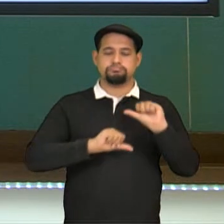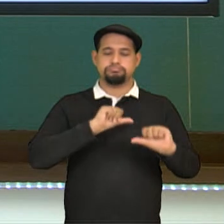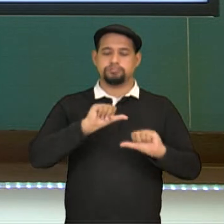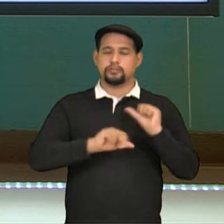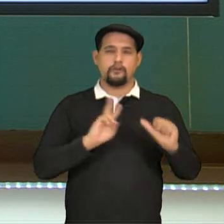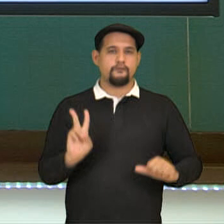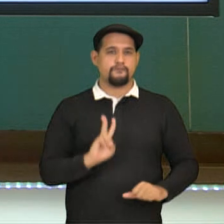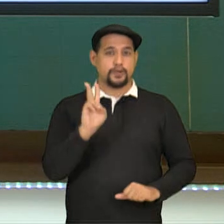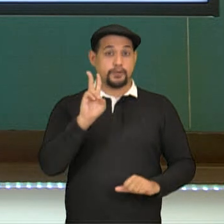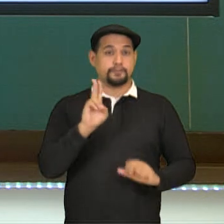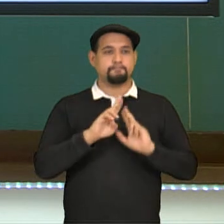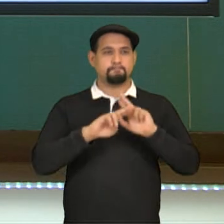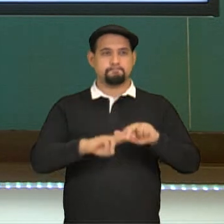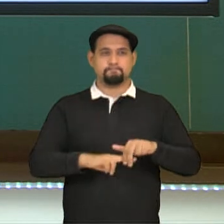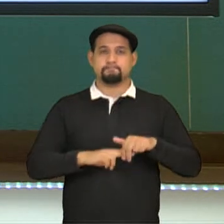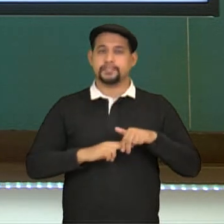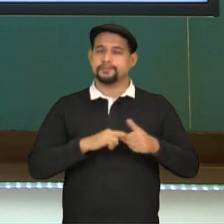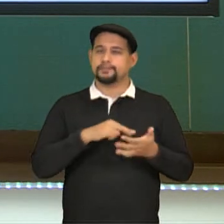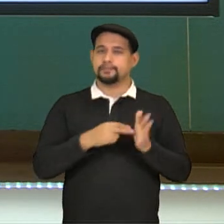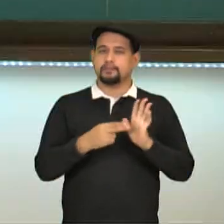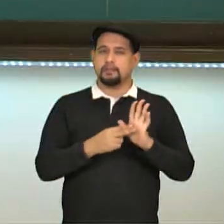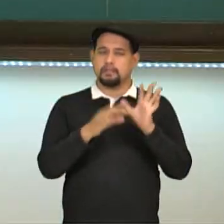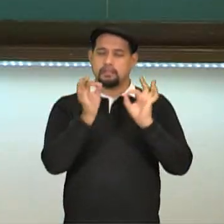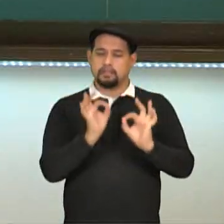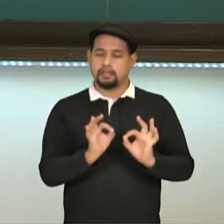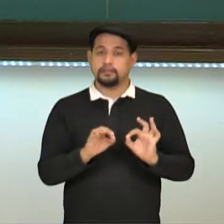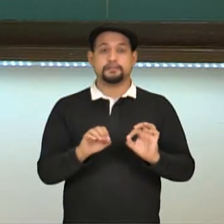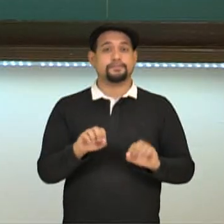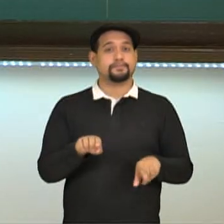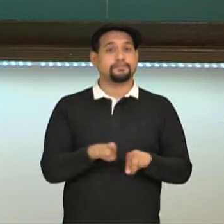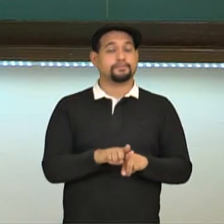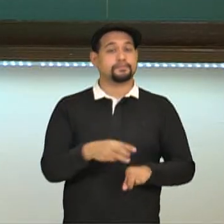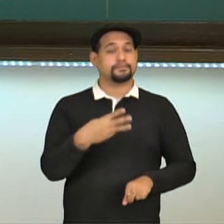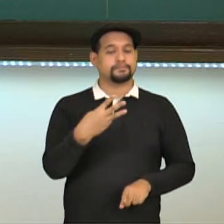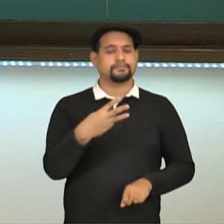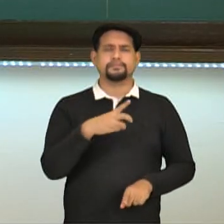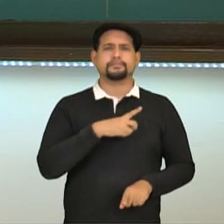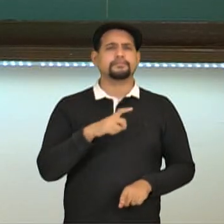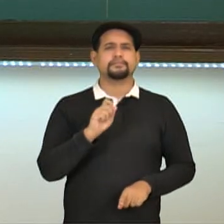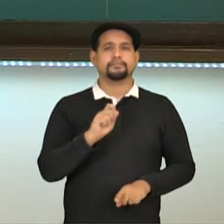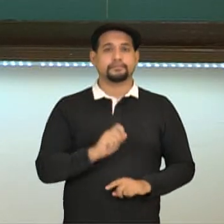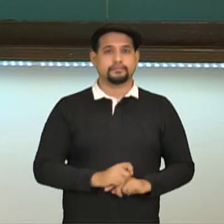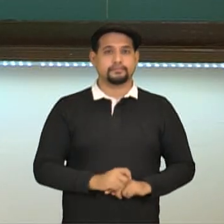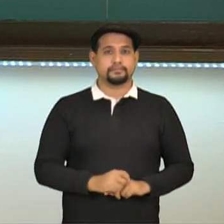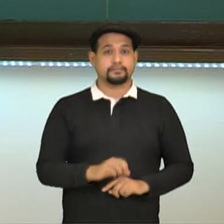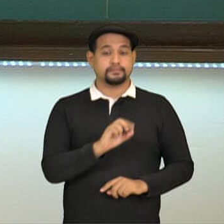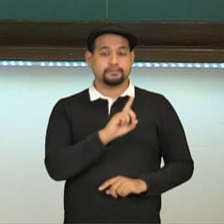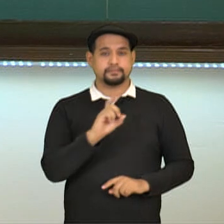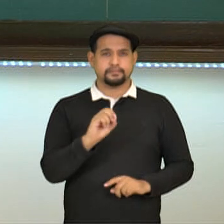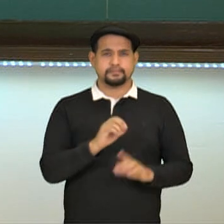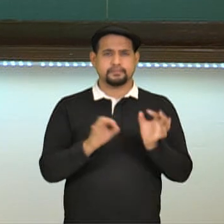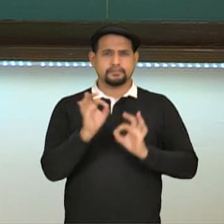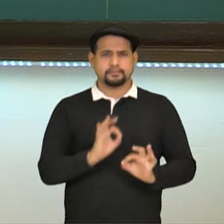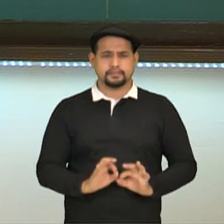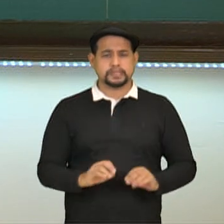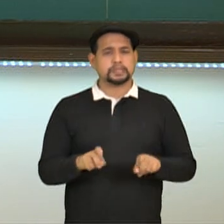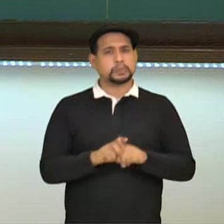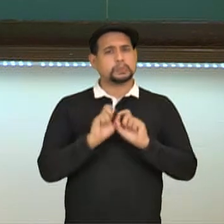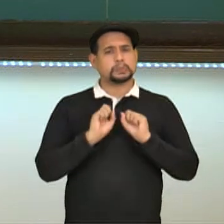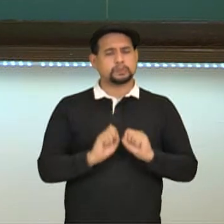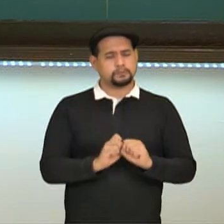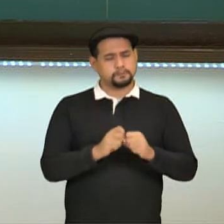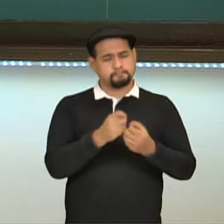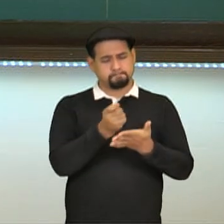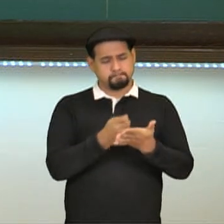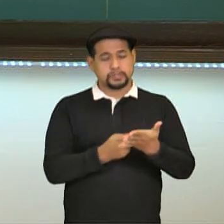seu valor e por isso é posicional. E 3, eu tenho 10 algarismos para que eu possa